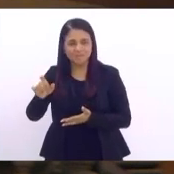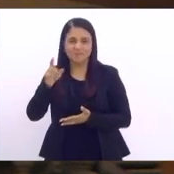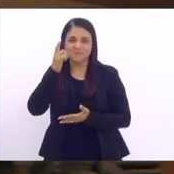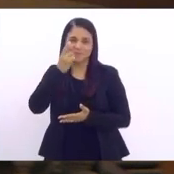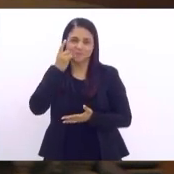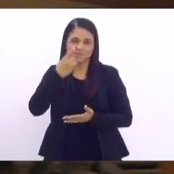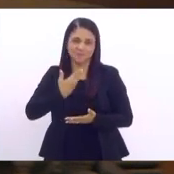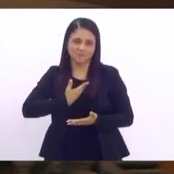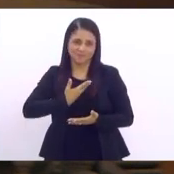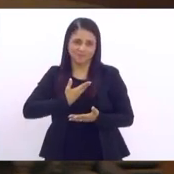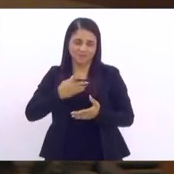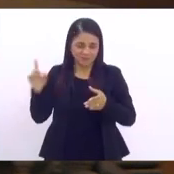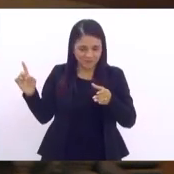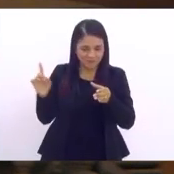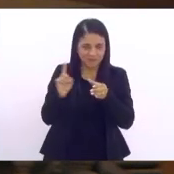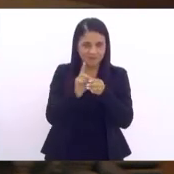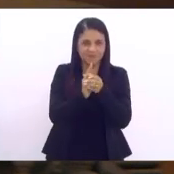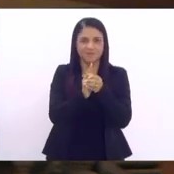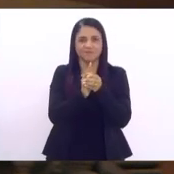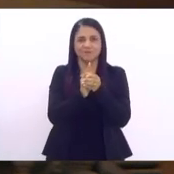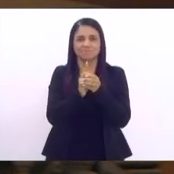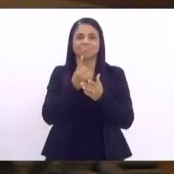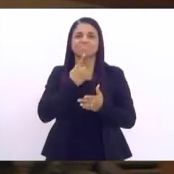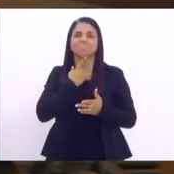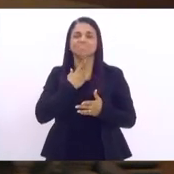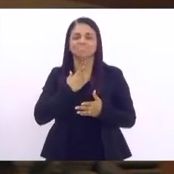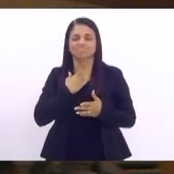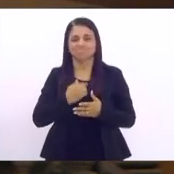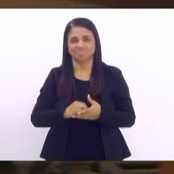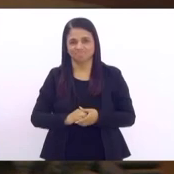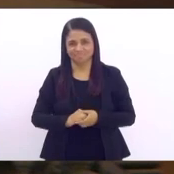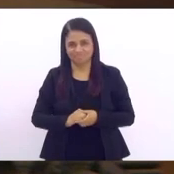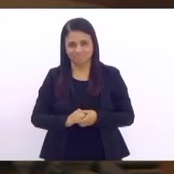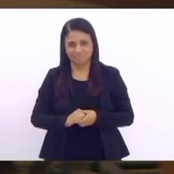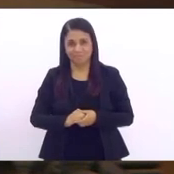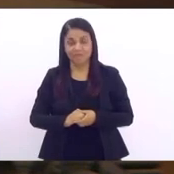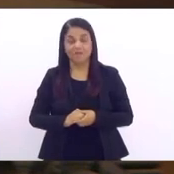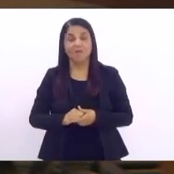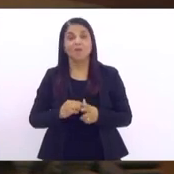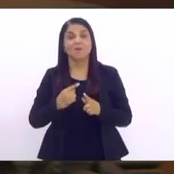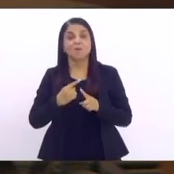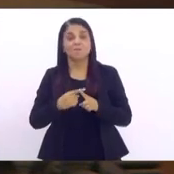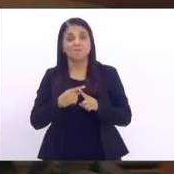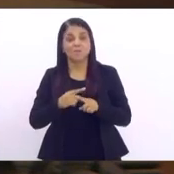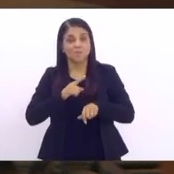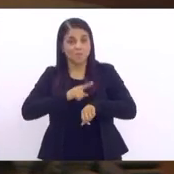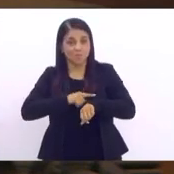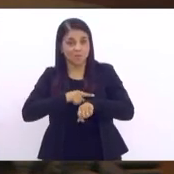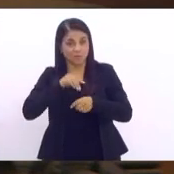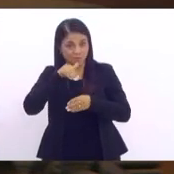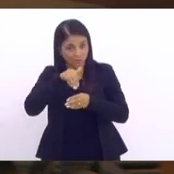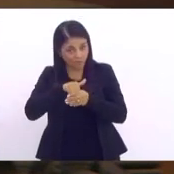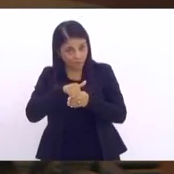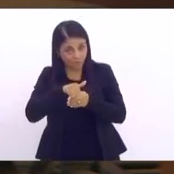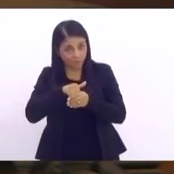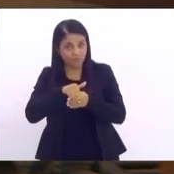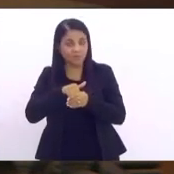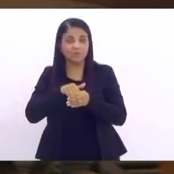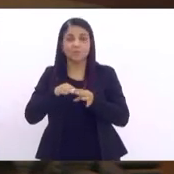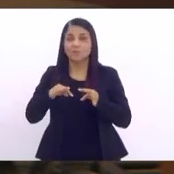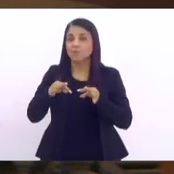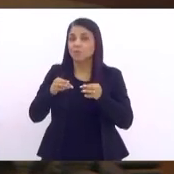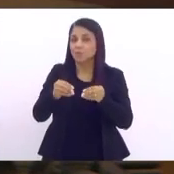coautoria nesse projeto. Até porque, na hora do voto, todo mundo sabe o endereço da Assembleia de